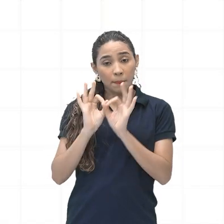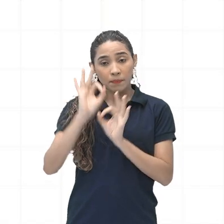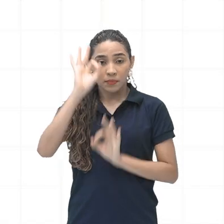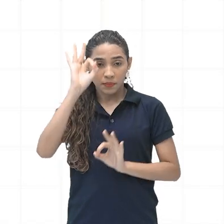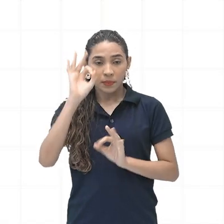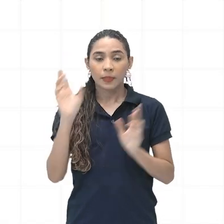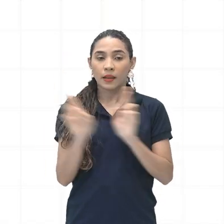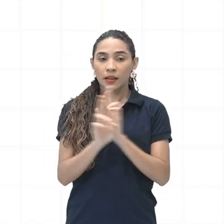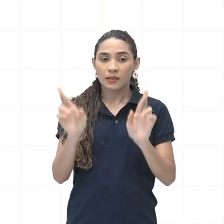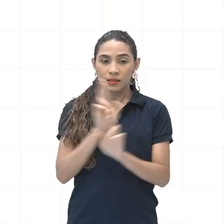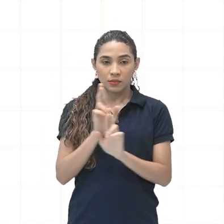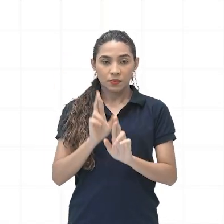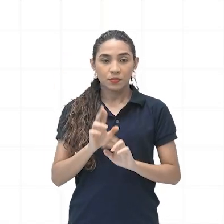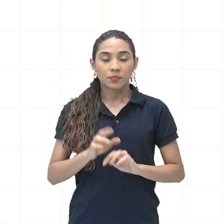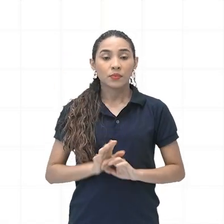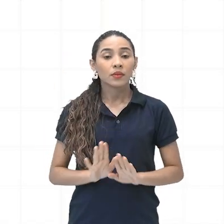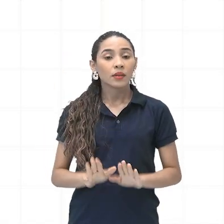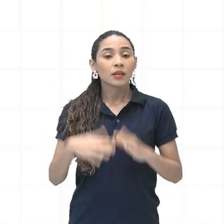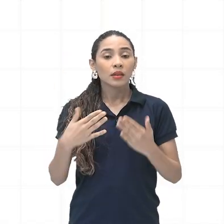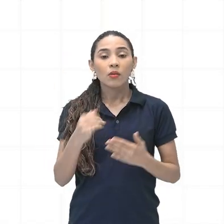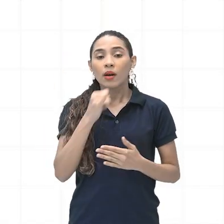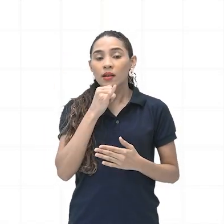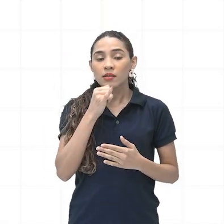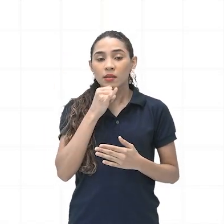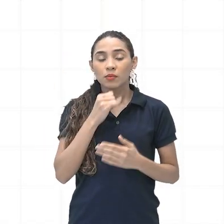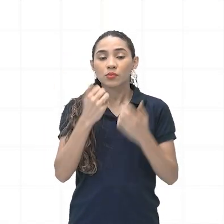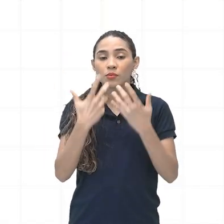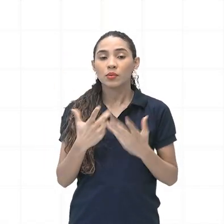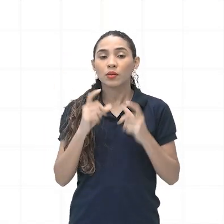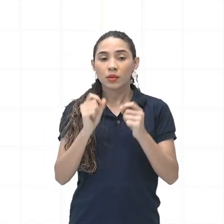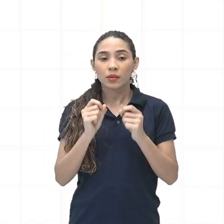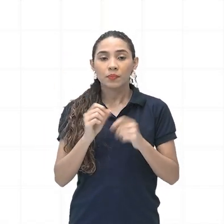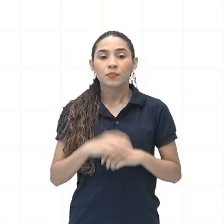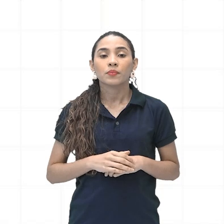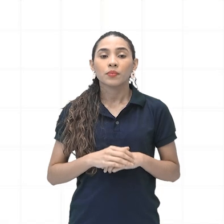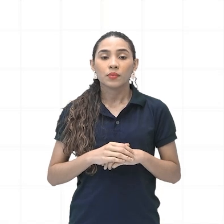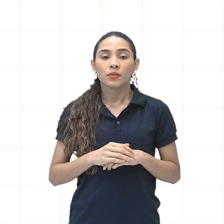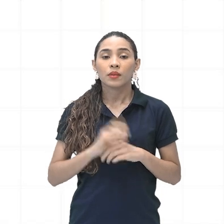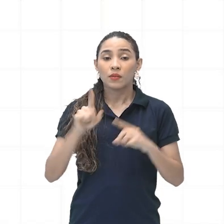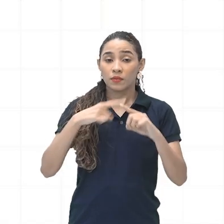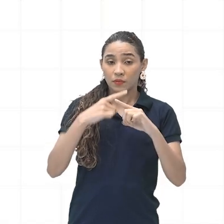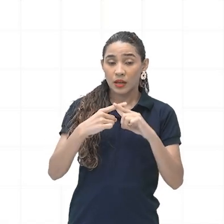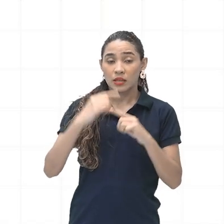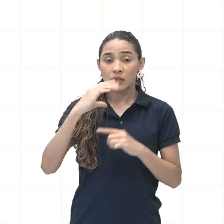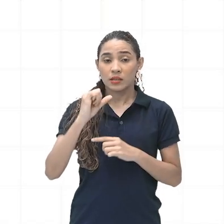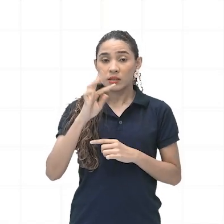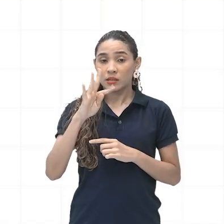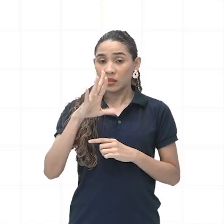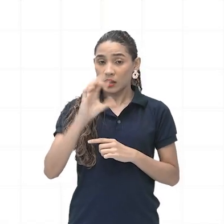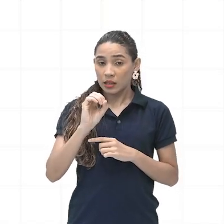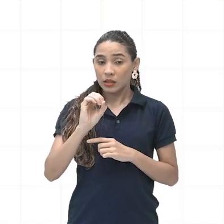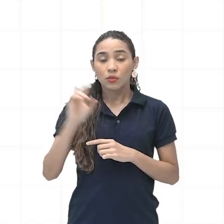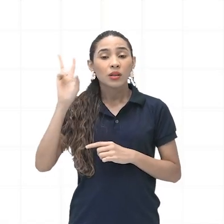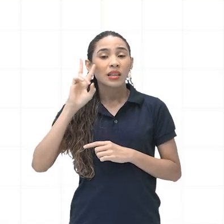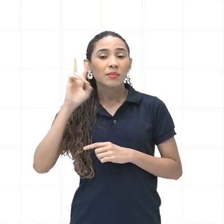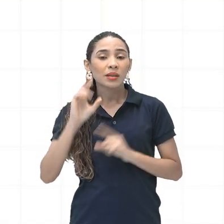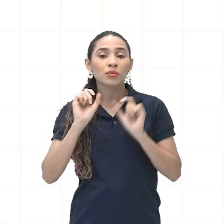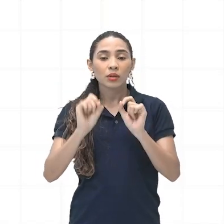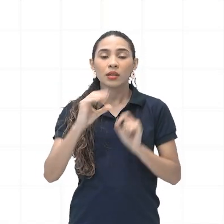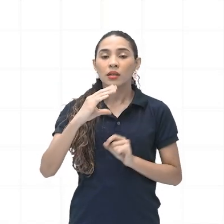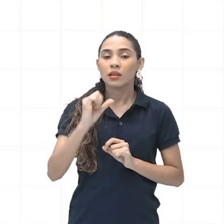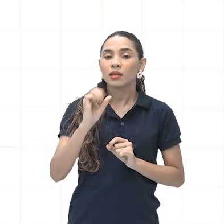altura relativa. Então, ele fala que o produto dos catetos, então, lembrando dos